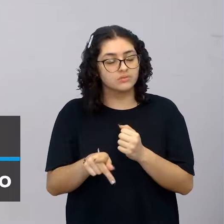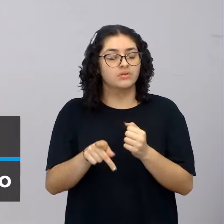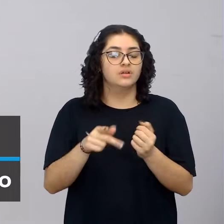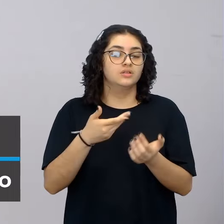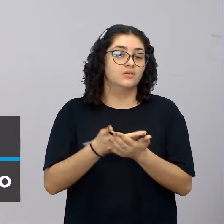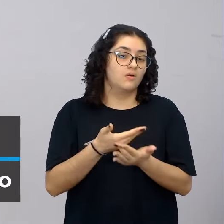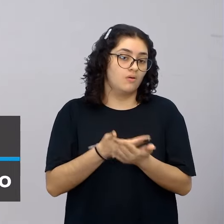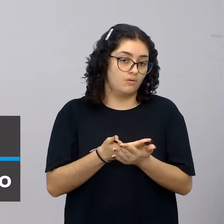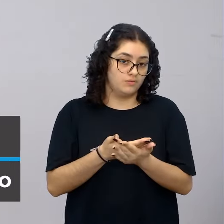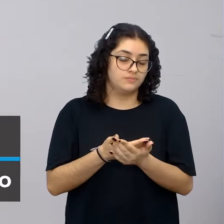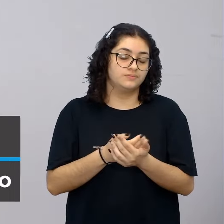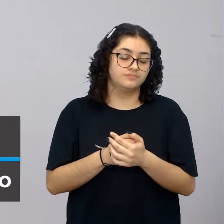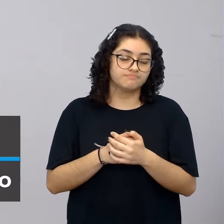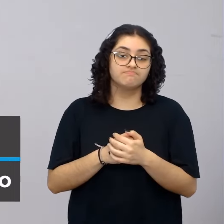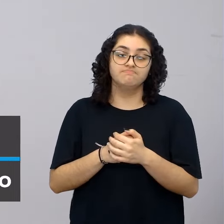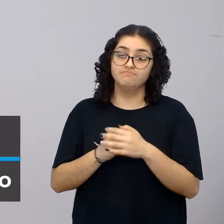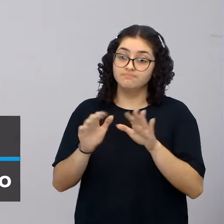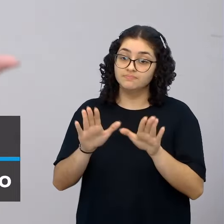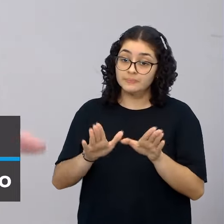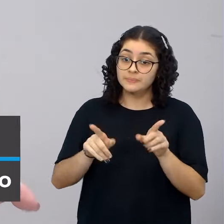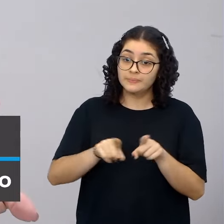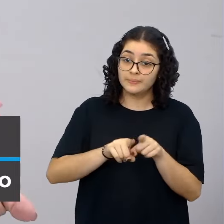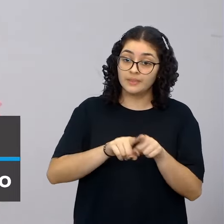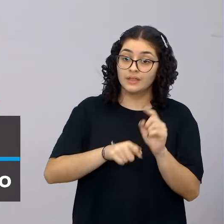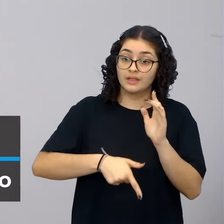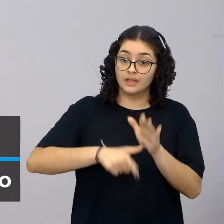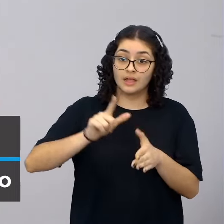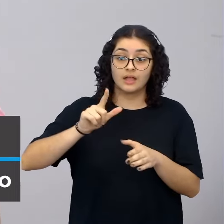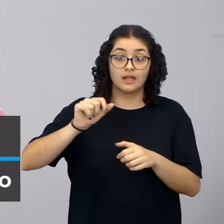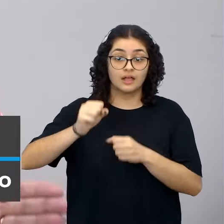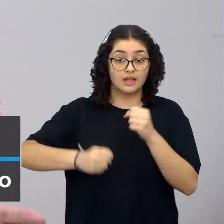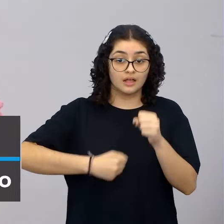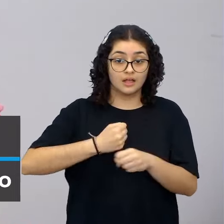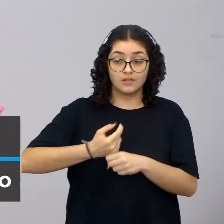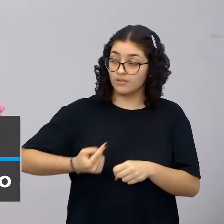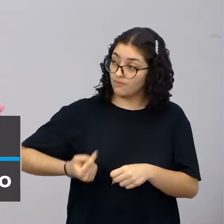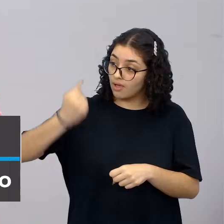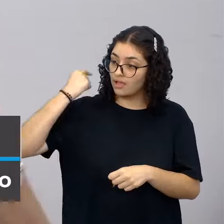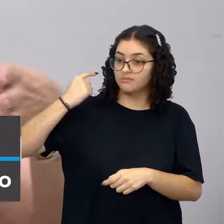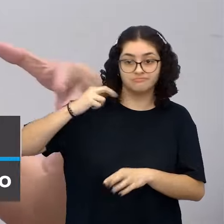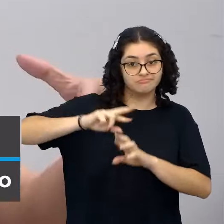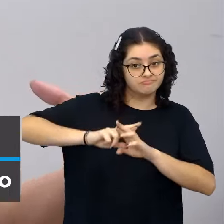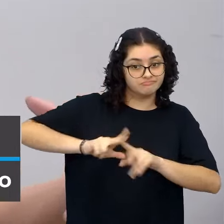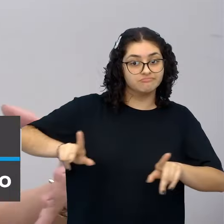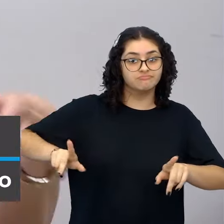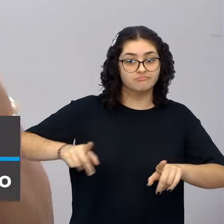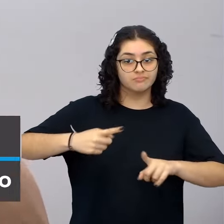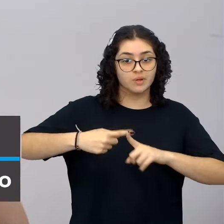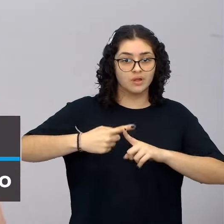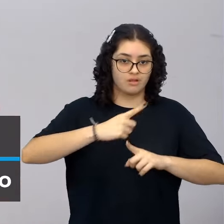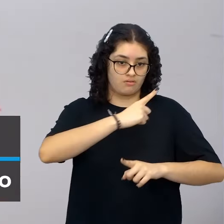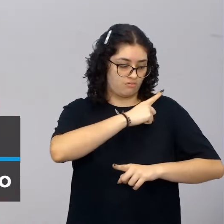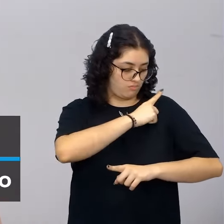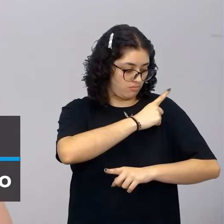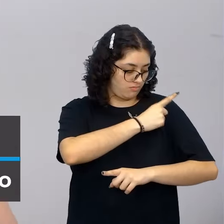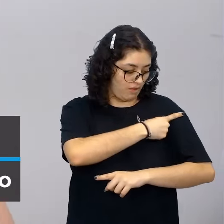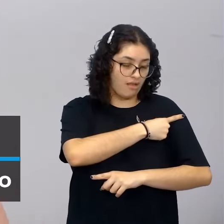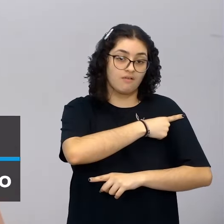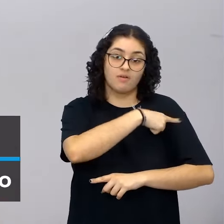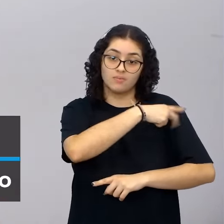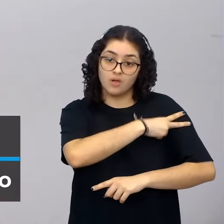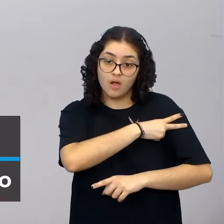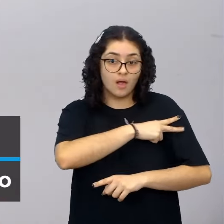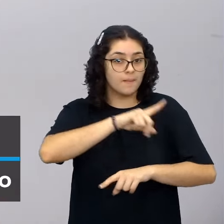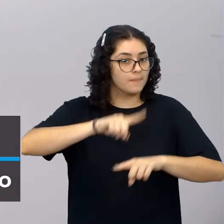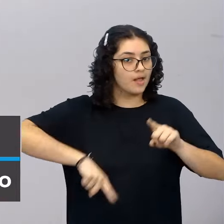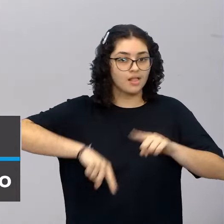dos pais. E aí, já adiantando um pouquinho, aí para o ano que vem, o segundo ano já vai ser diferente, porque esse aluno estava no primeiro, ele vai para o segundo ano, ele já vai ter o